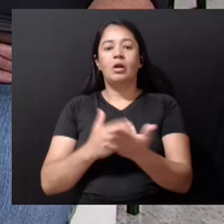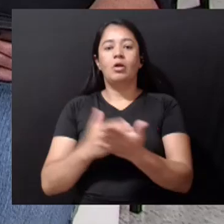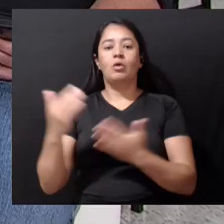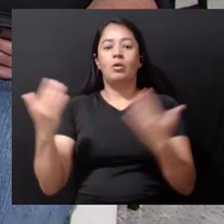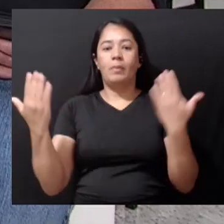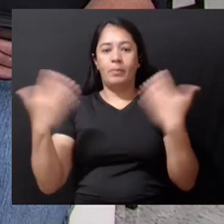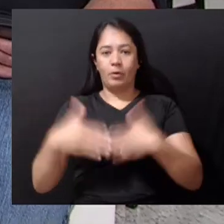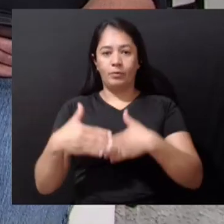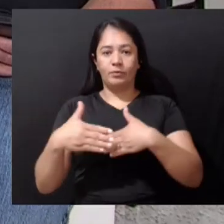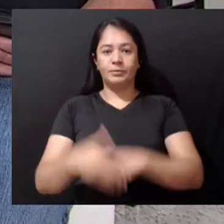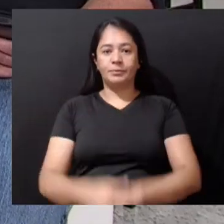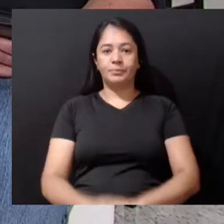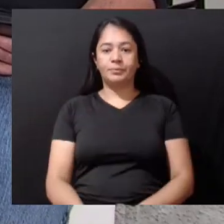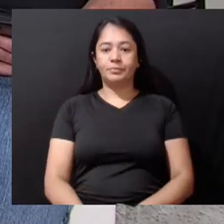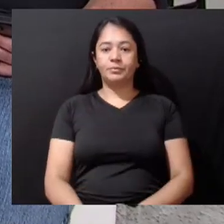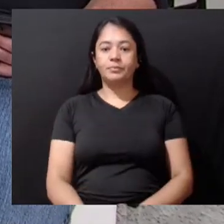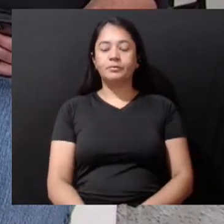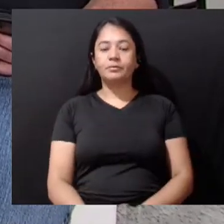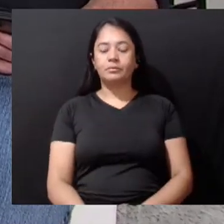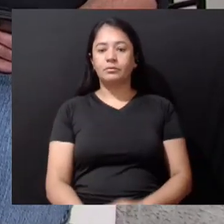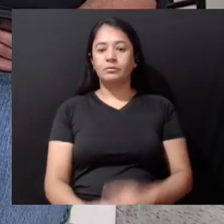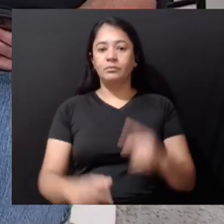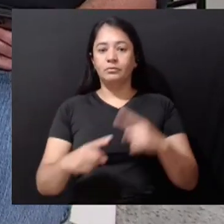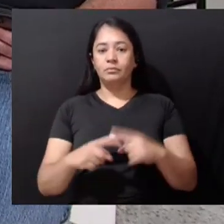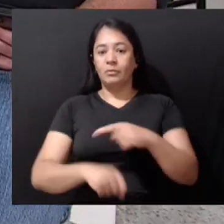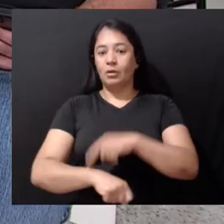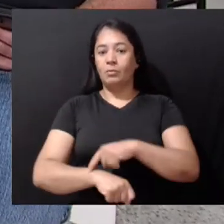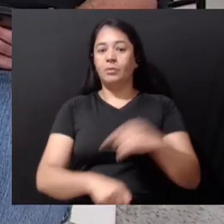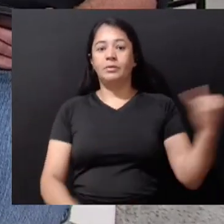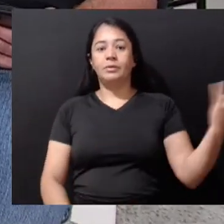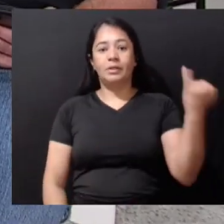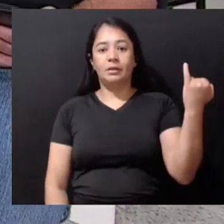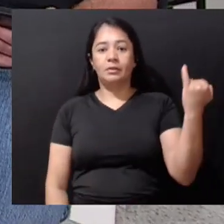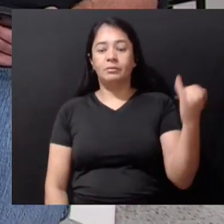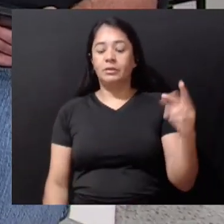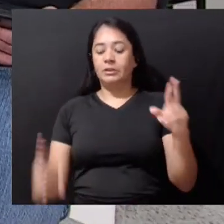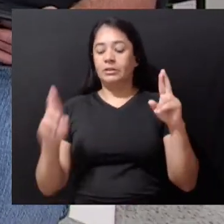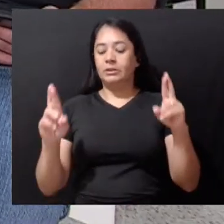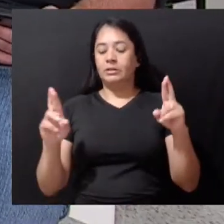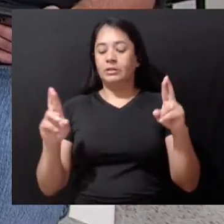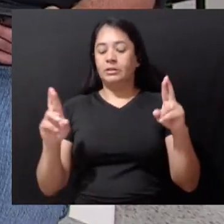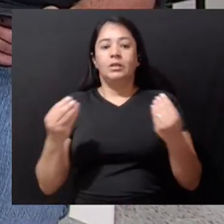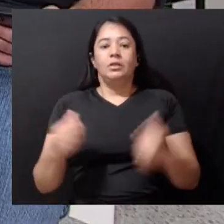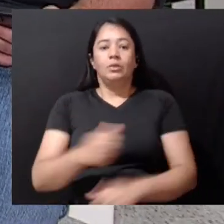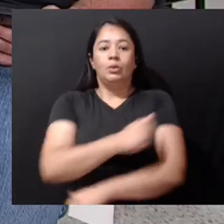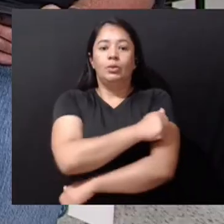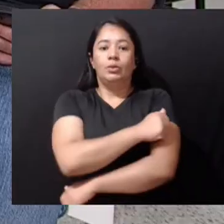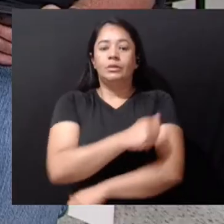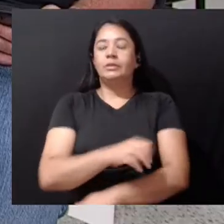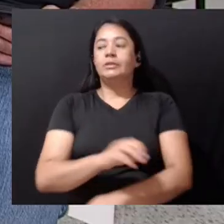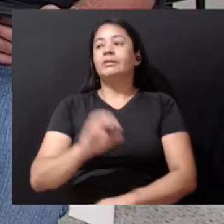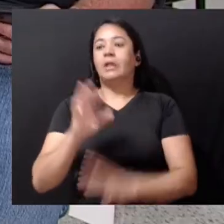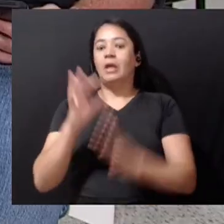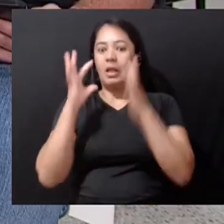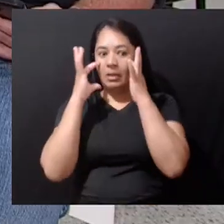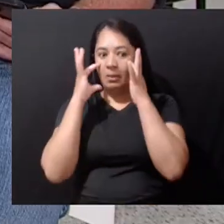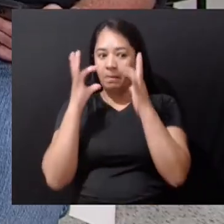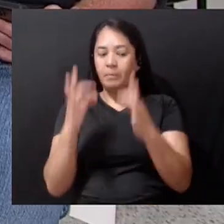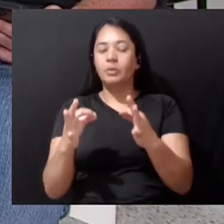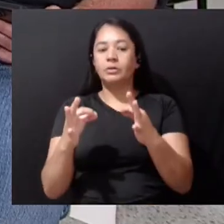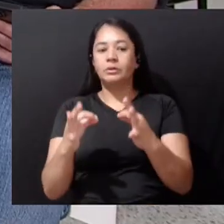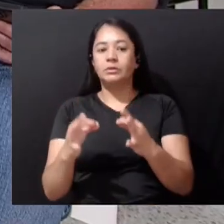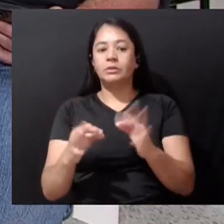hora. Porque é um momento muito importante e esperado por esses candidatos, né? De muita tensão. Eles estão se